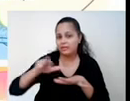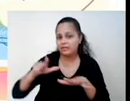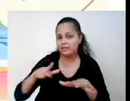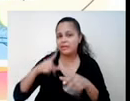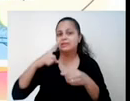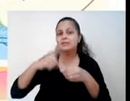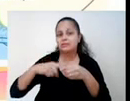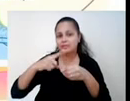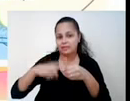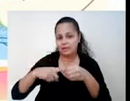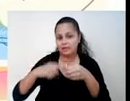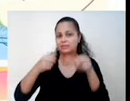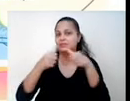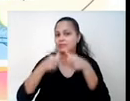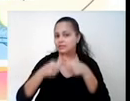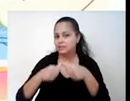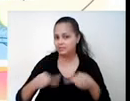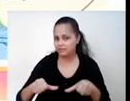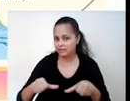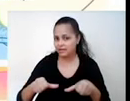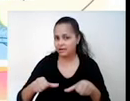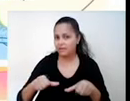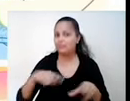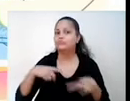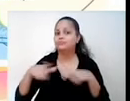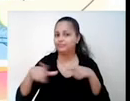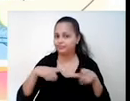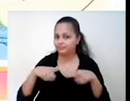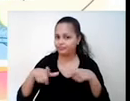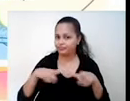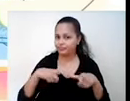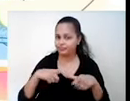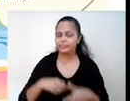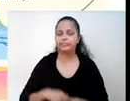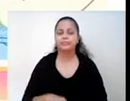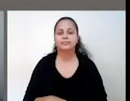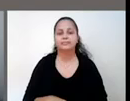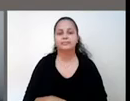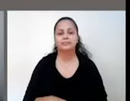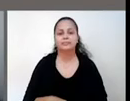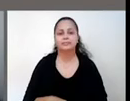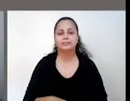cidades que estavam ativas nesse momento.